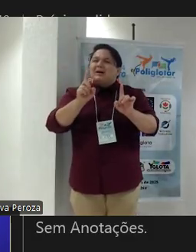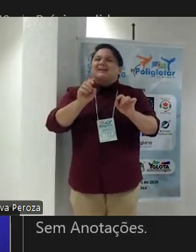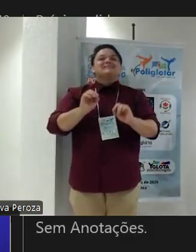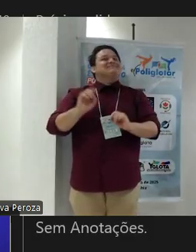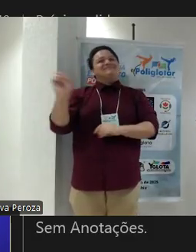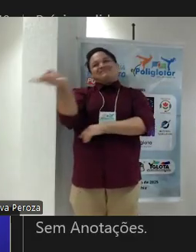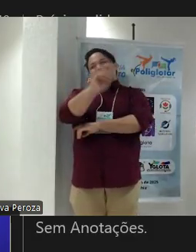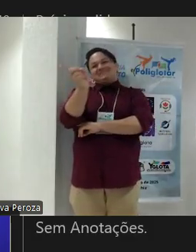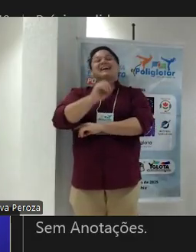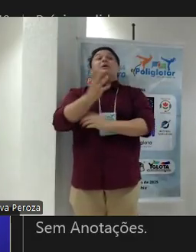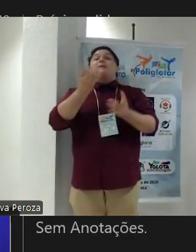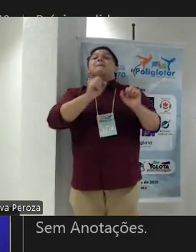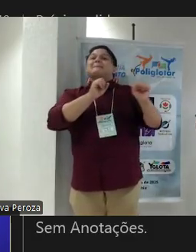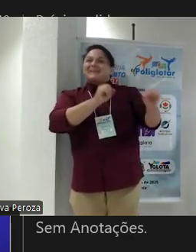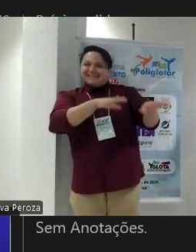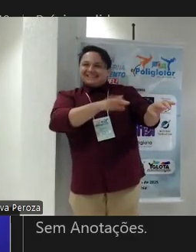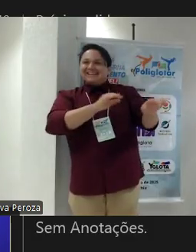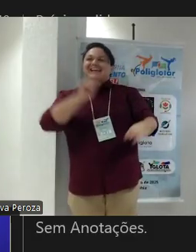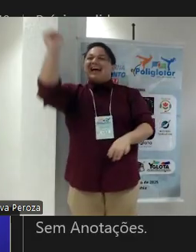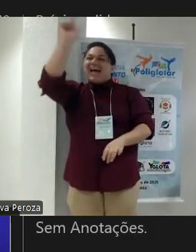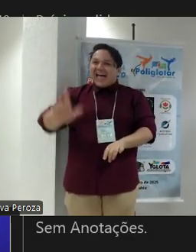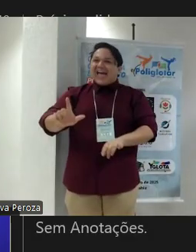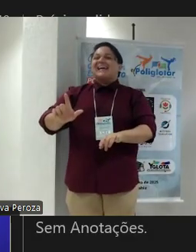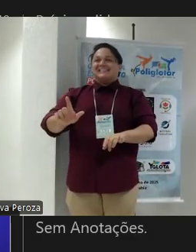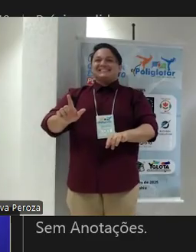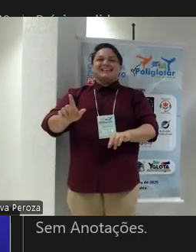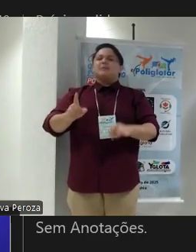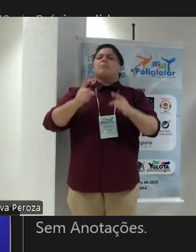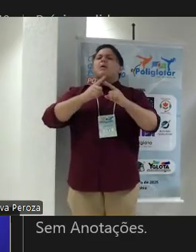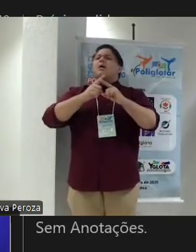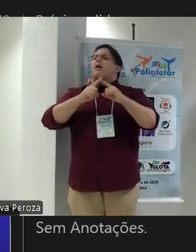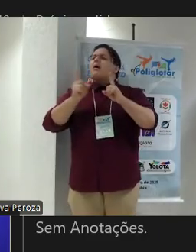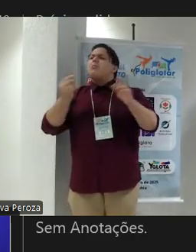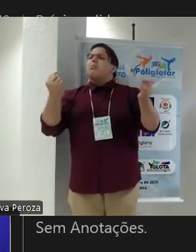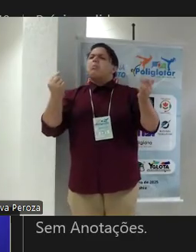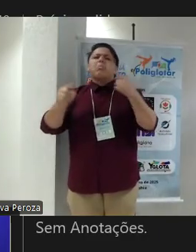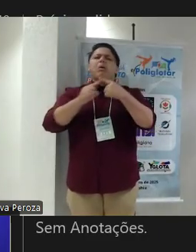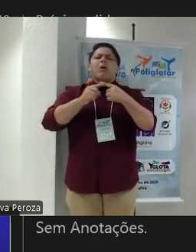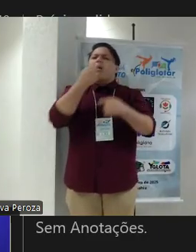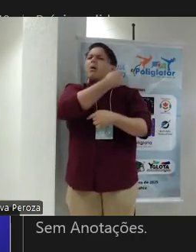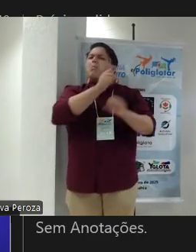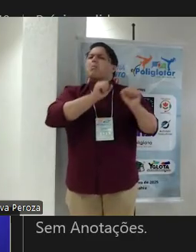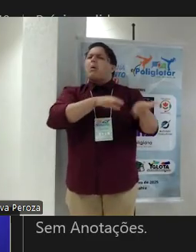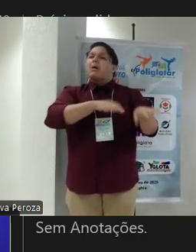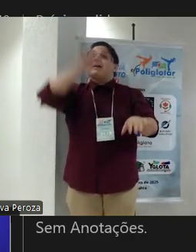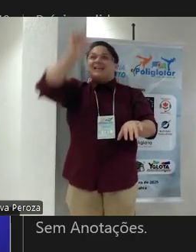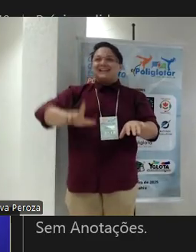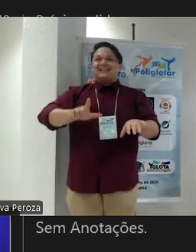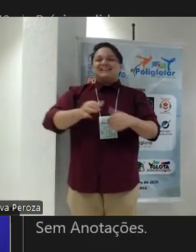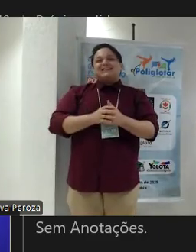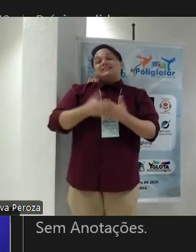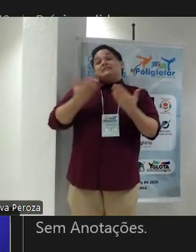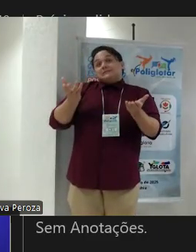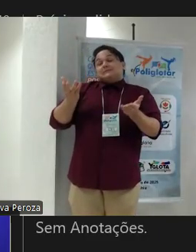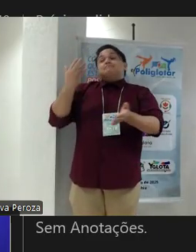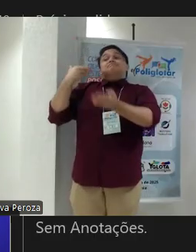surdo, também, mas para o surdo é o Setembro Azul. Mas por que é Setembro Azul? Bom, essa história não tem uma origem